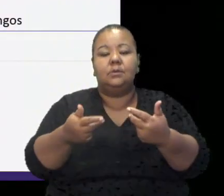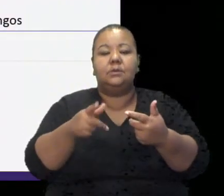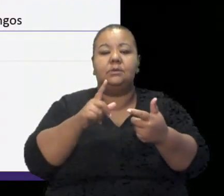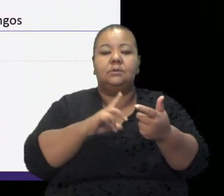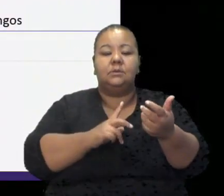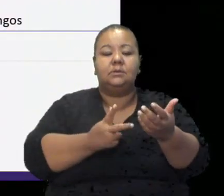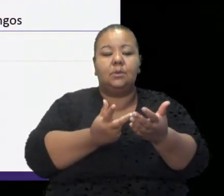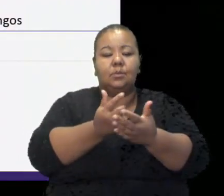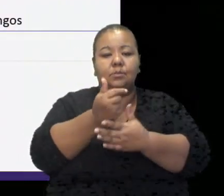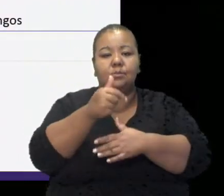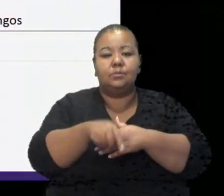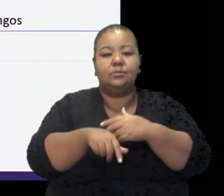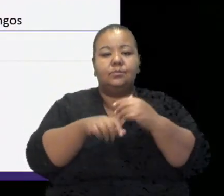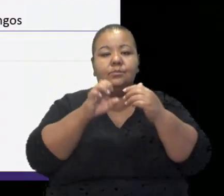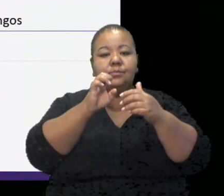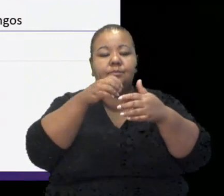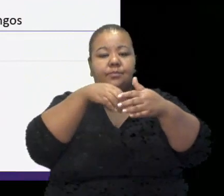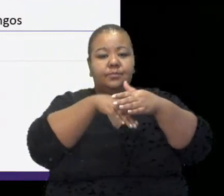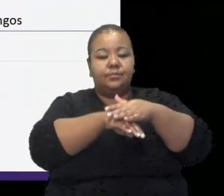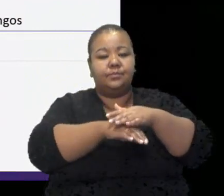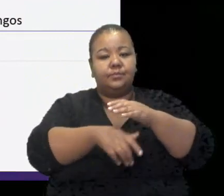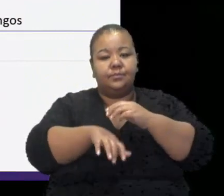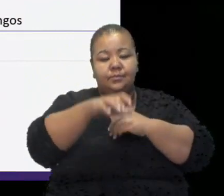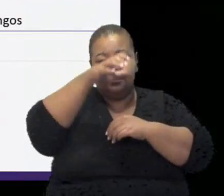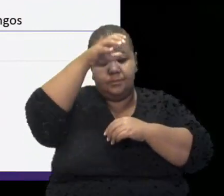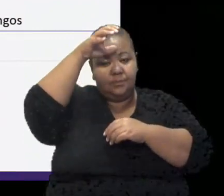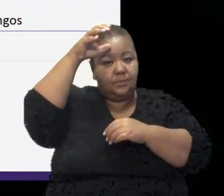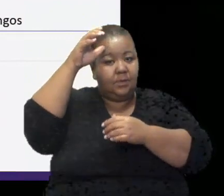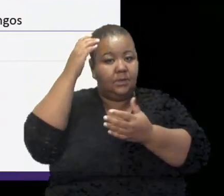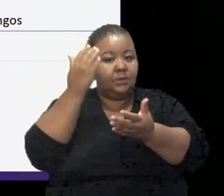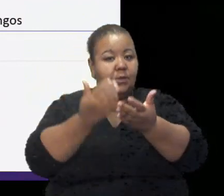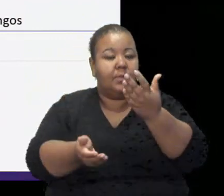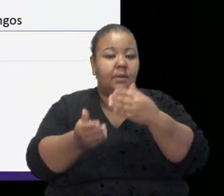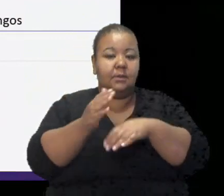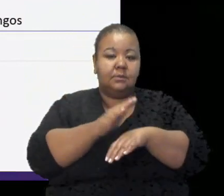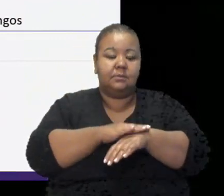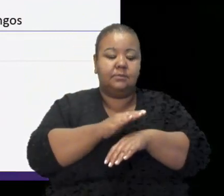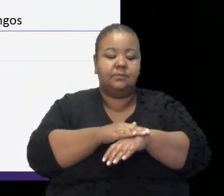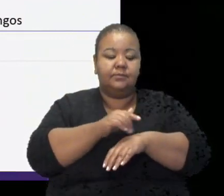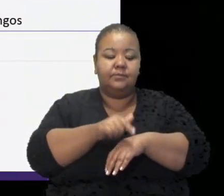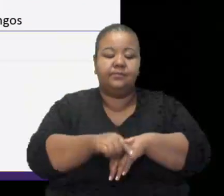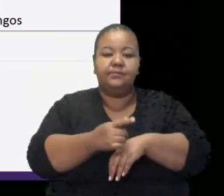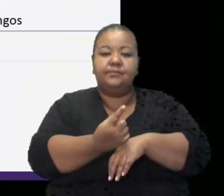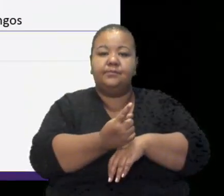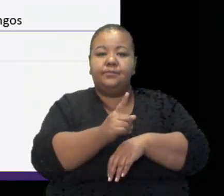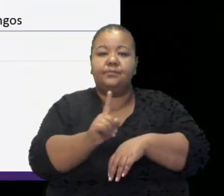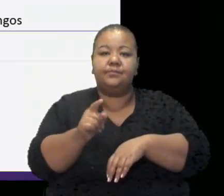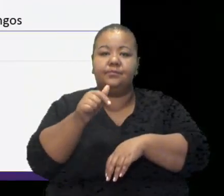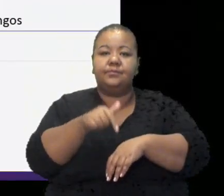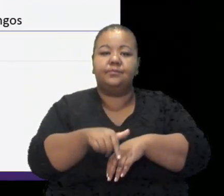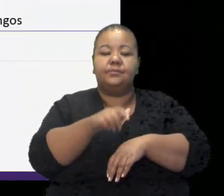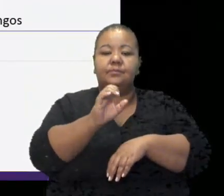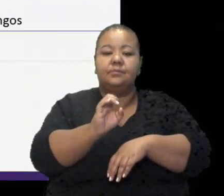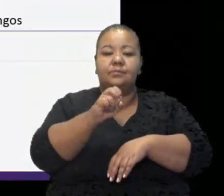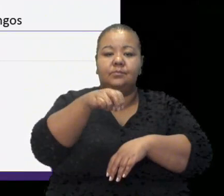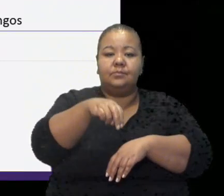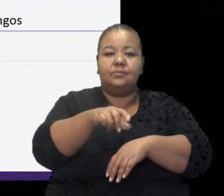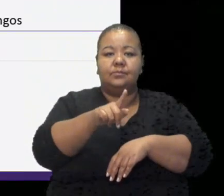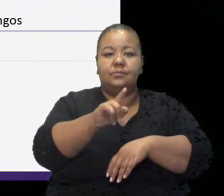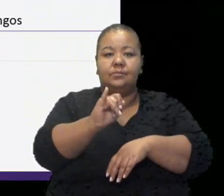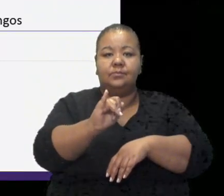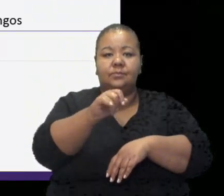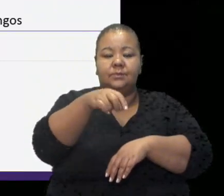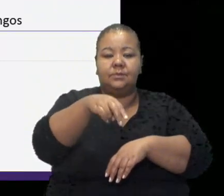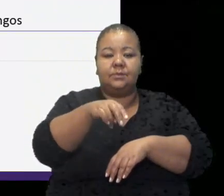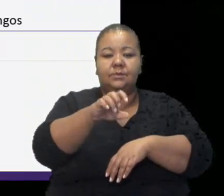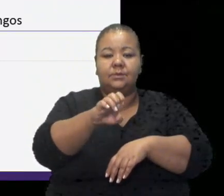e estocados para que o cliente não perca prazo com isso. Por fim, a gente tem o Engineer to Order, o